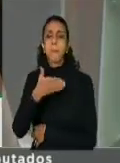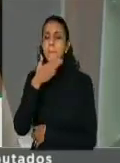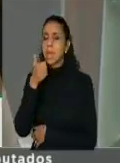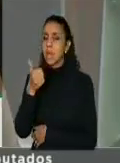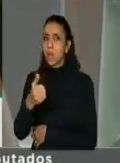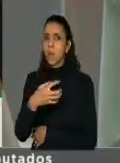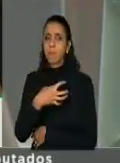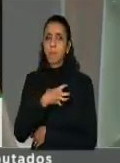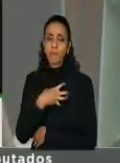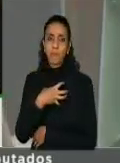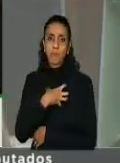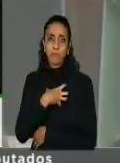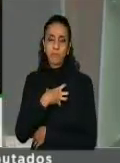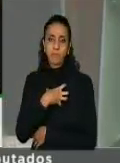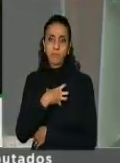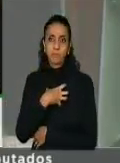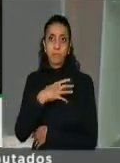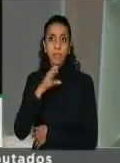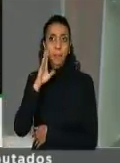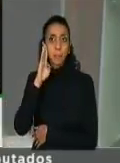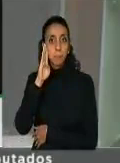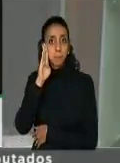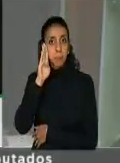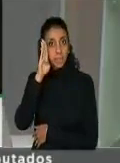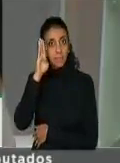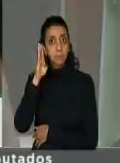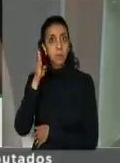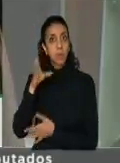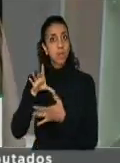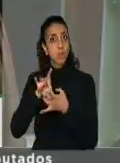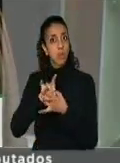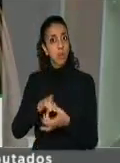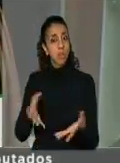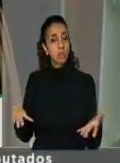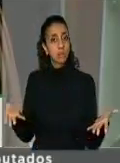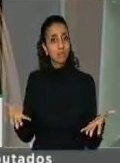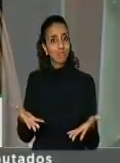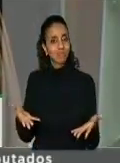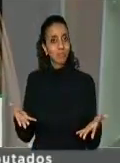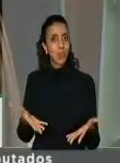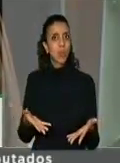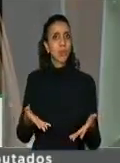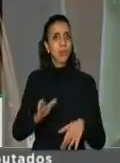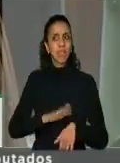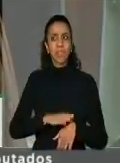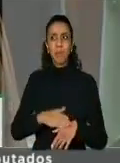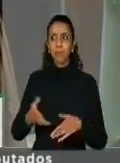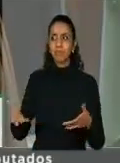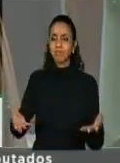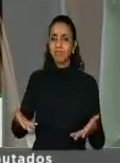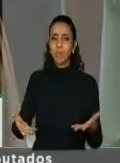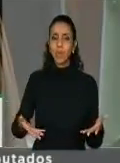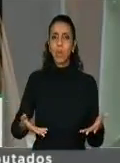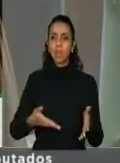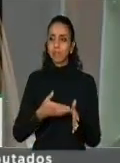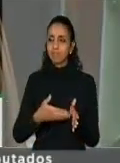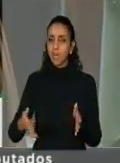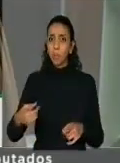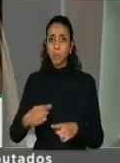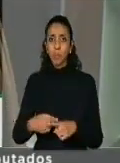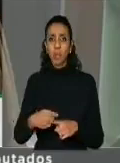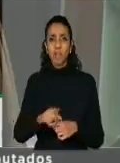melhor maneira, especialmente nestes dias de hoje, estes dias que o Islã está